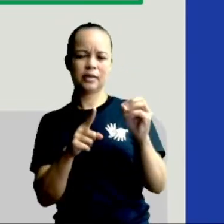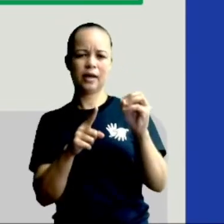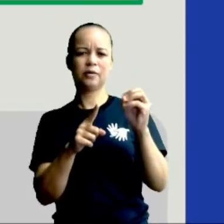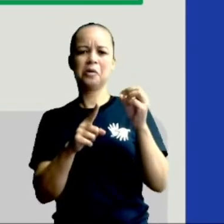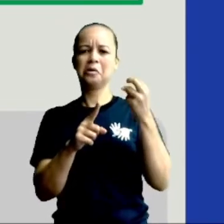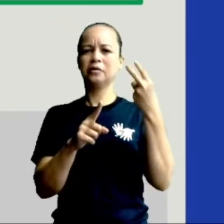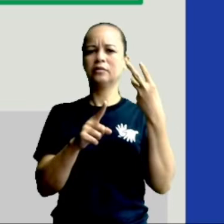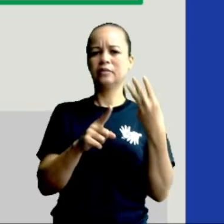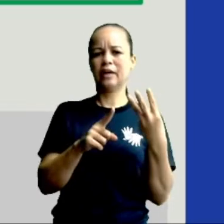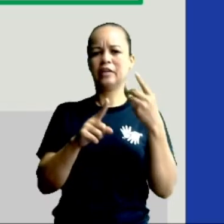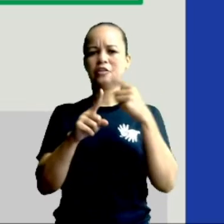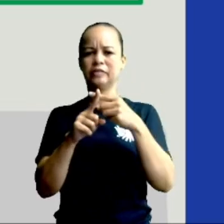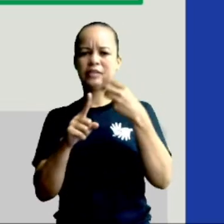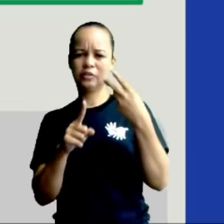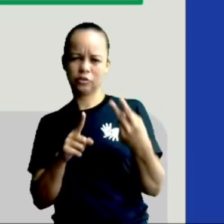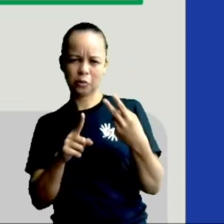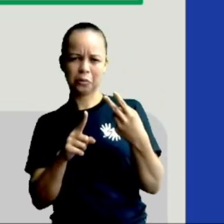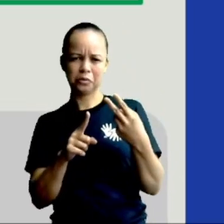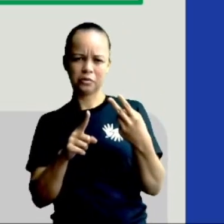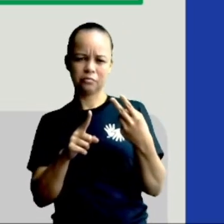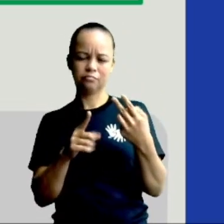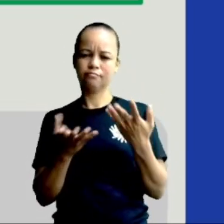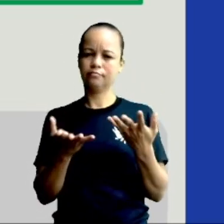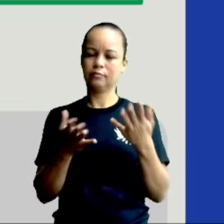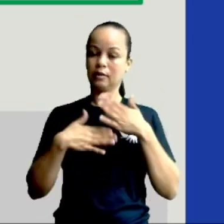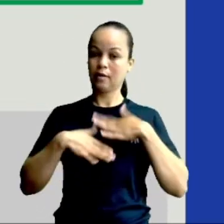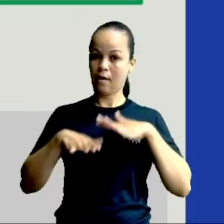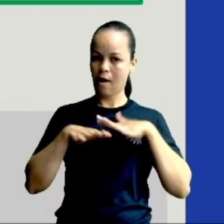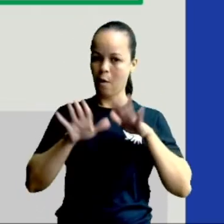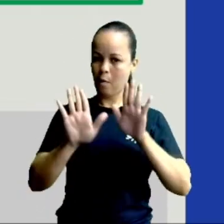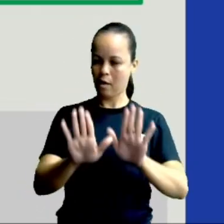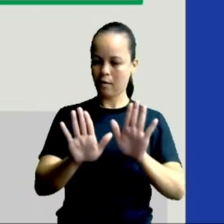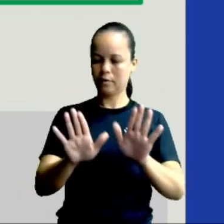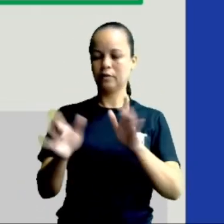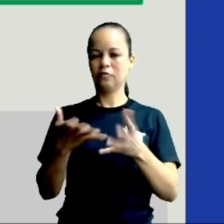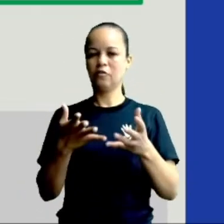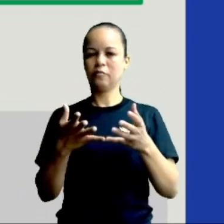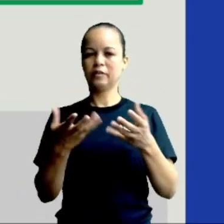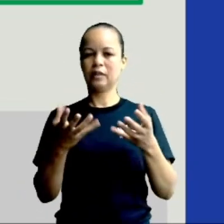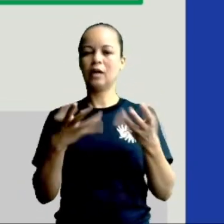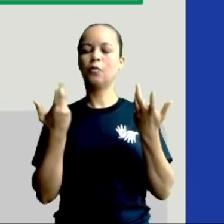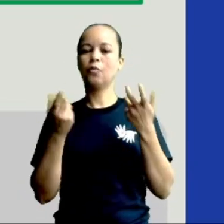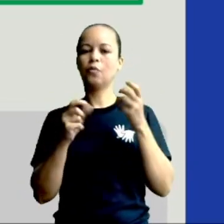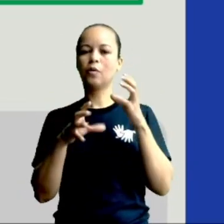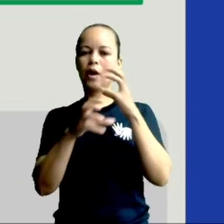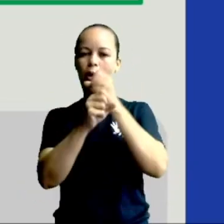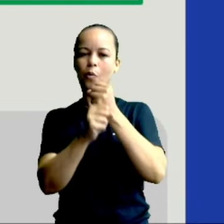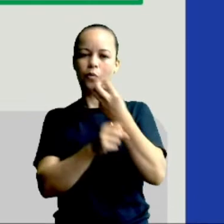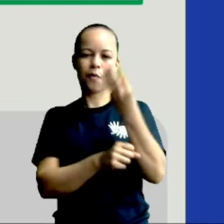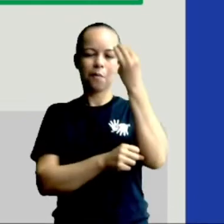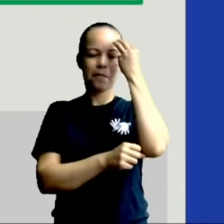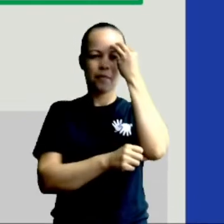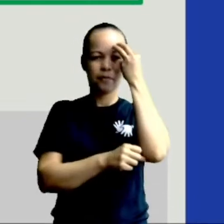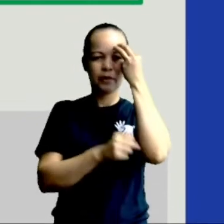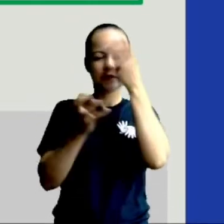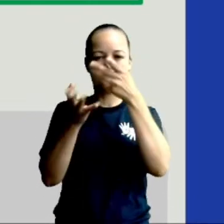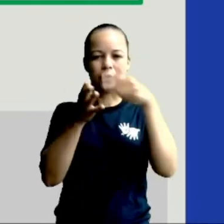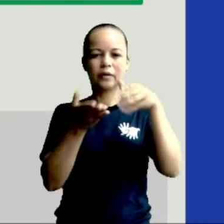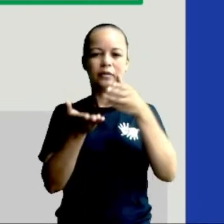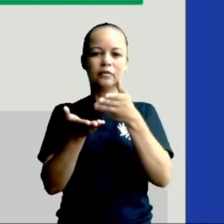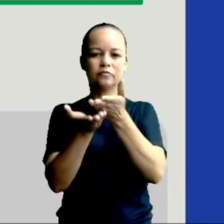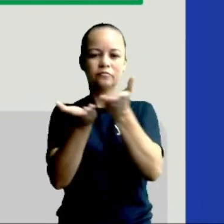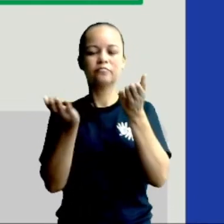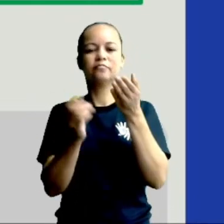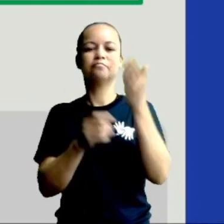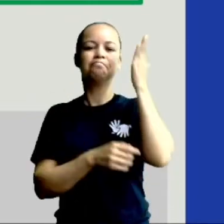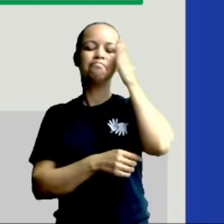e 3 vezes 2. Calma aí, vamos fazer uma relação aqui de cálculo mental, que eu gosto muito de trazer essa ideia do cálculo mental para você compreender